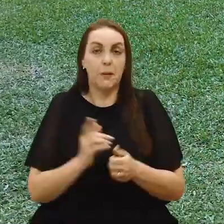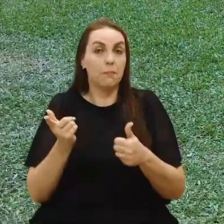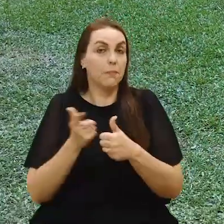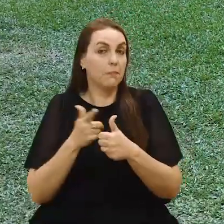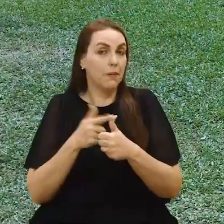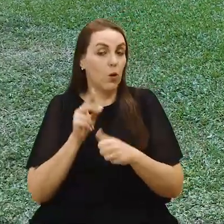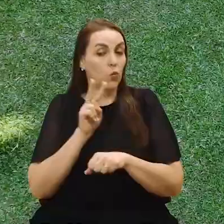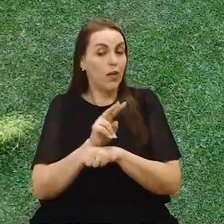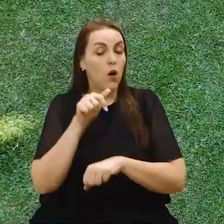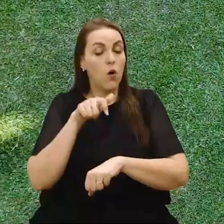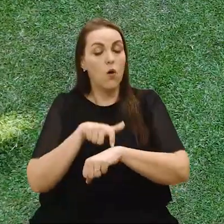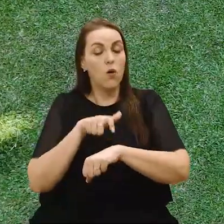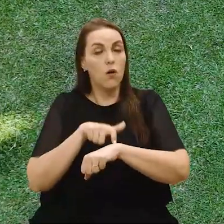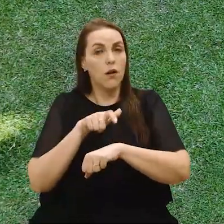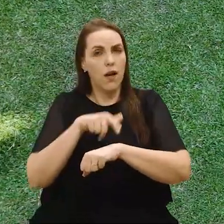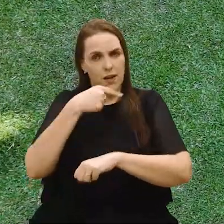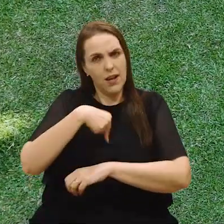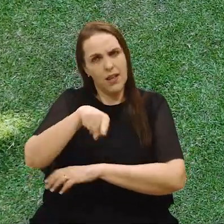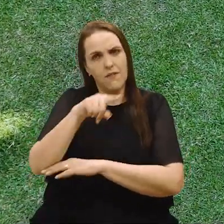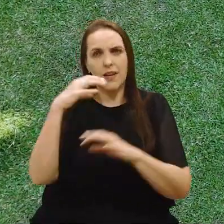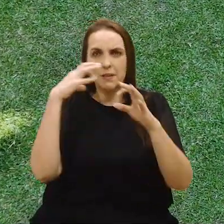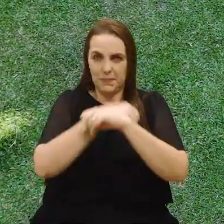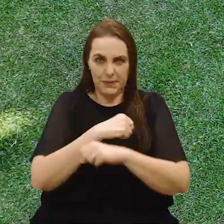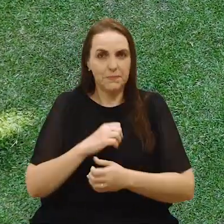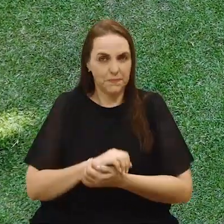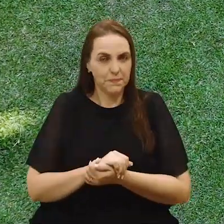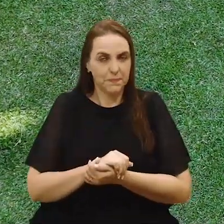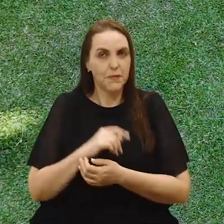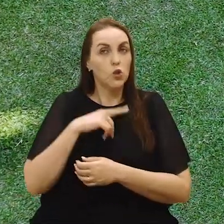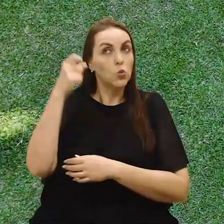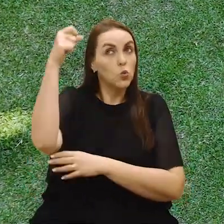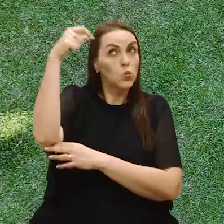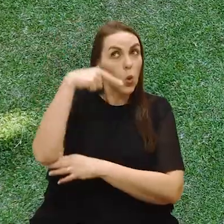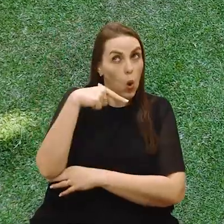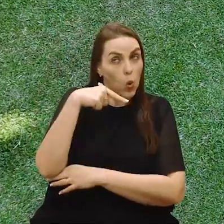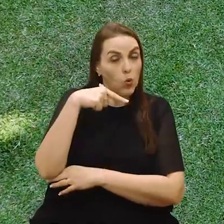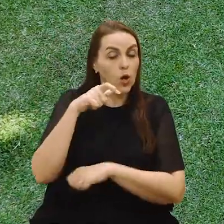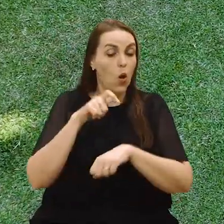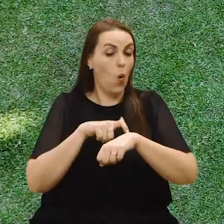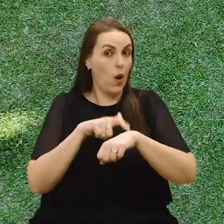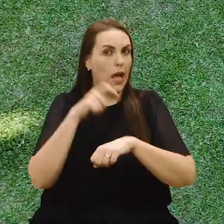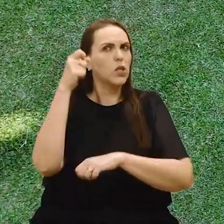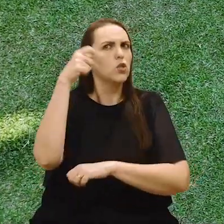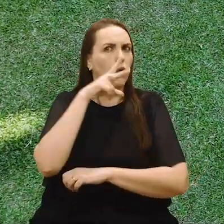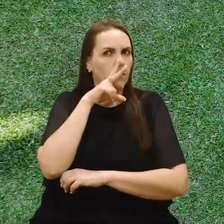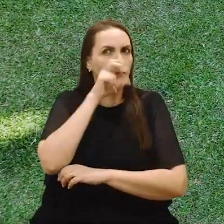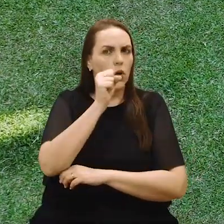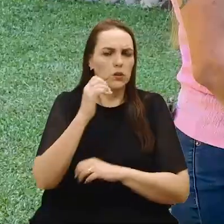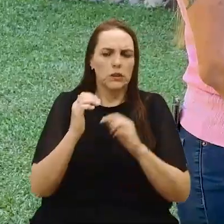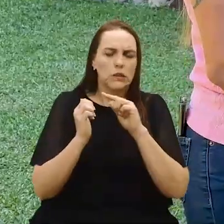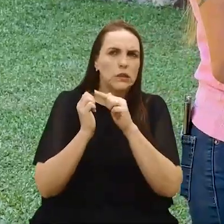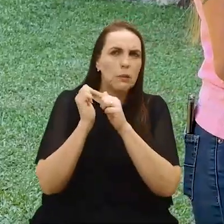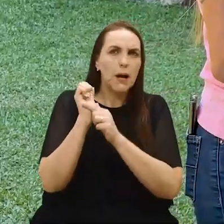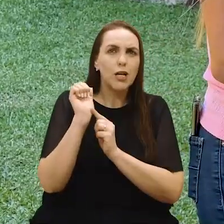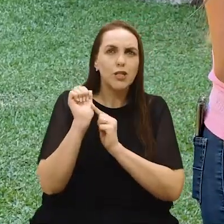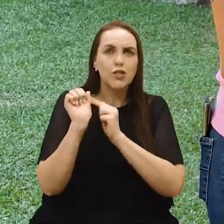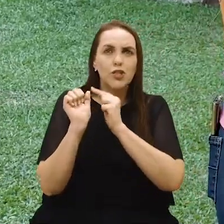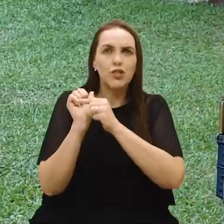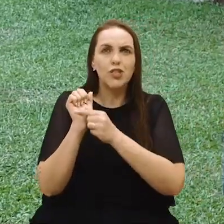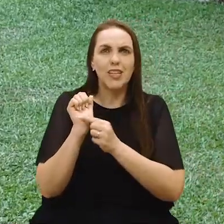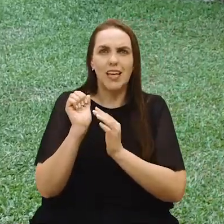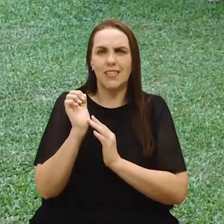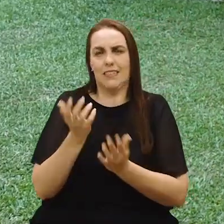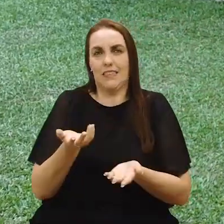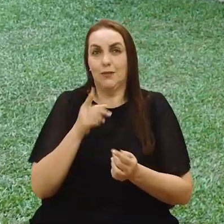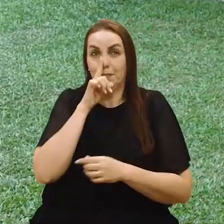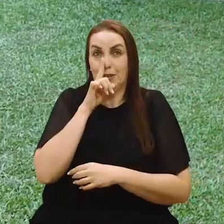Primeiro, cuidado com os horários que você vai levar o seu animal. O sol, os horários de sol são muito perigosos